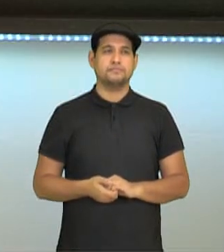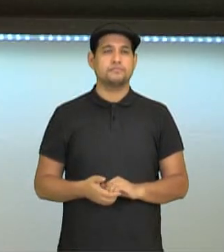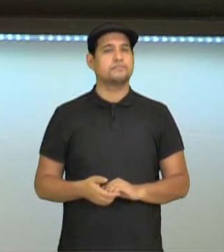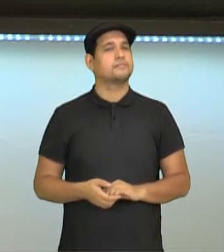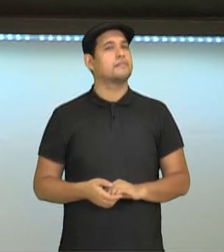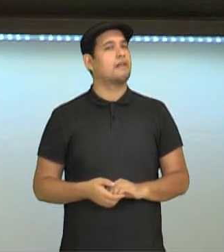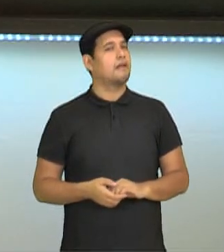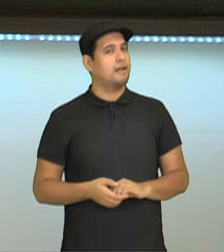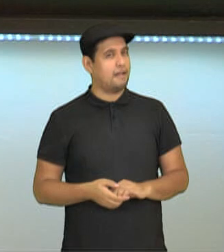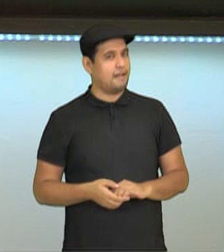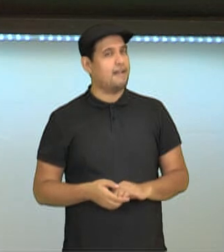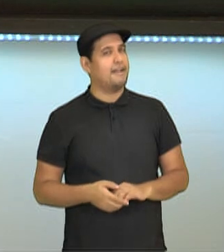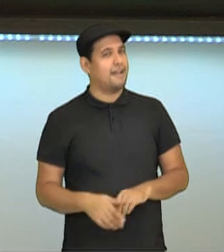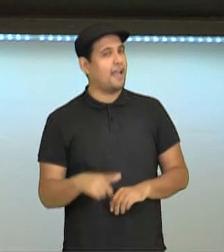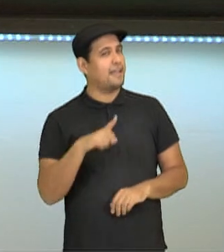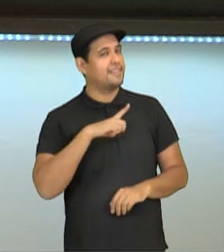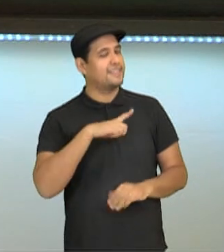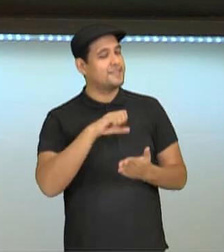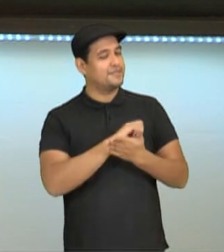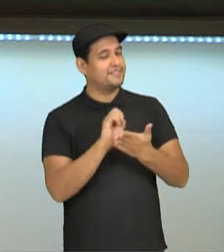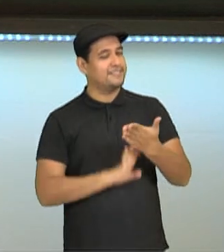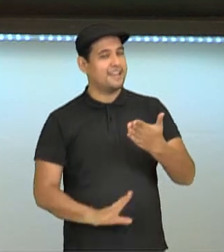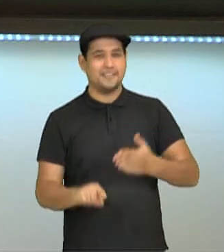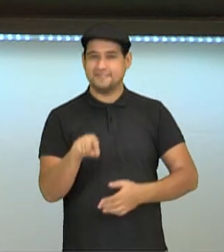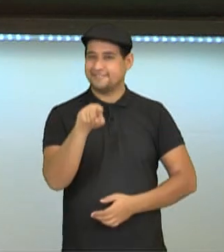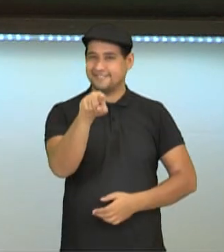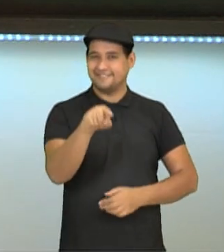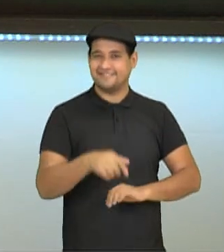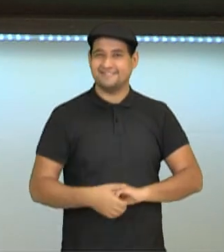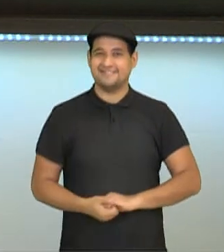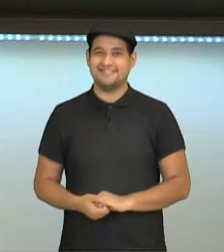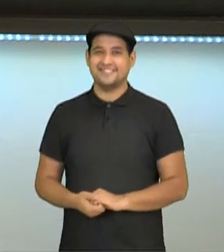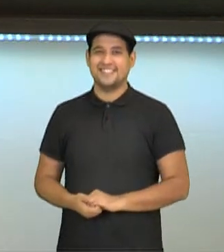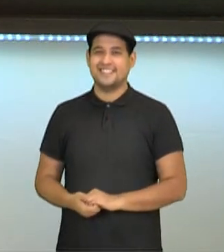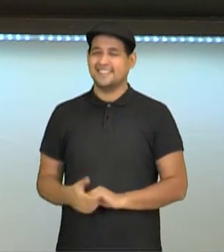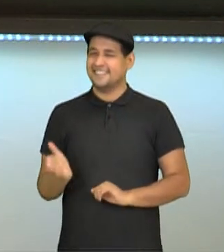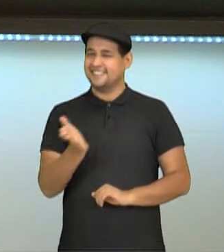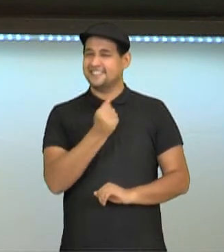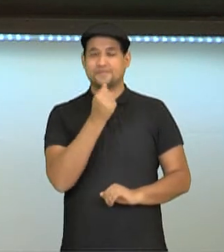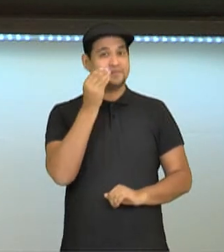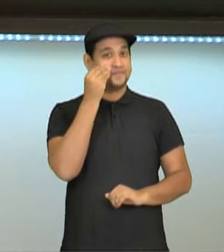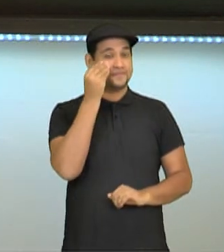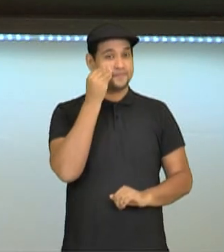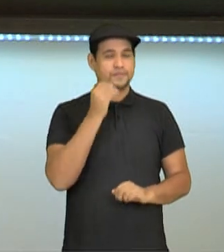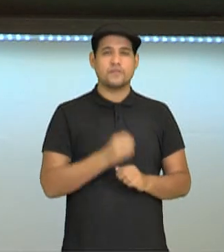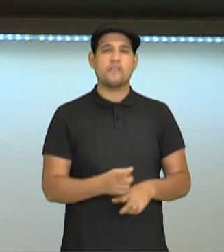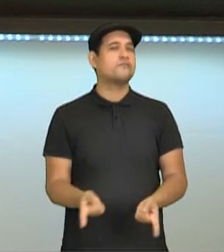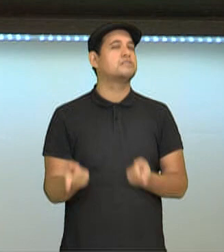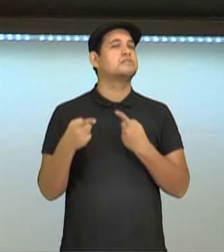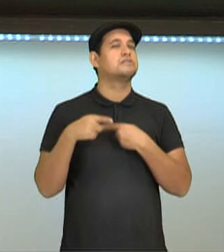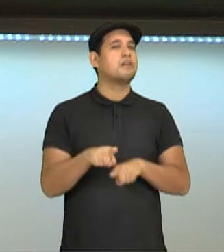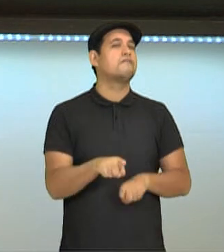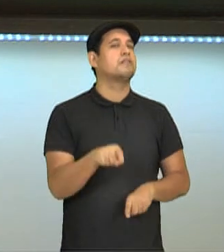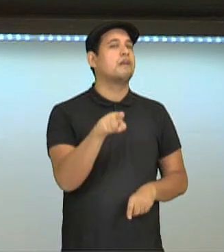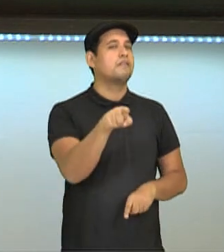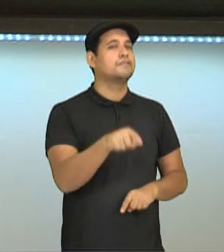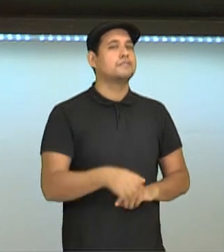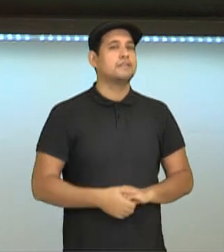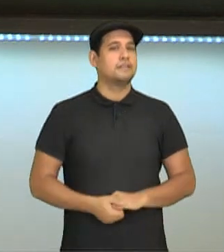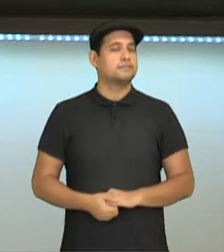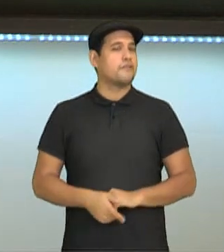Então eu tenho mais um exercício para você. Vamos lá, vou te desafiar mais uma